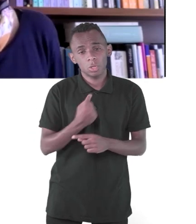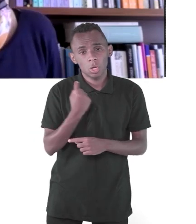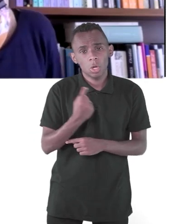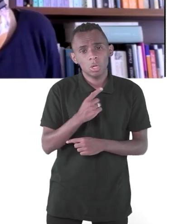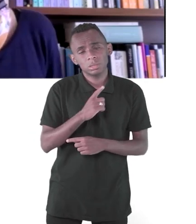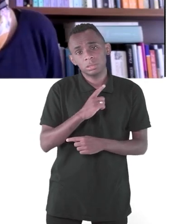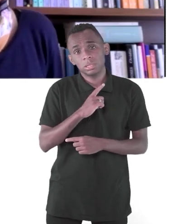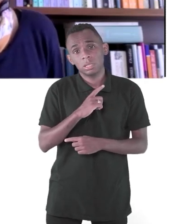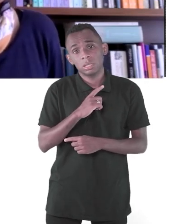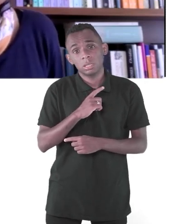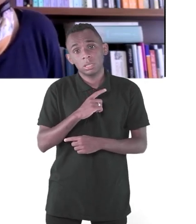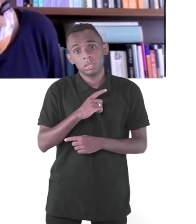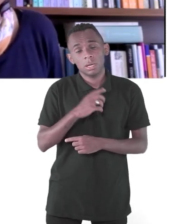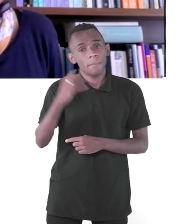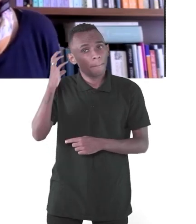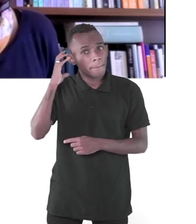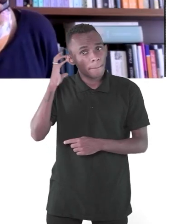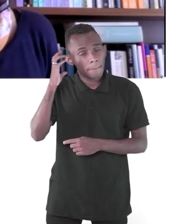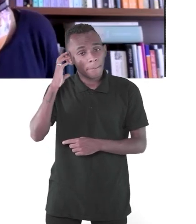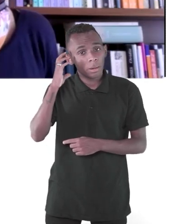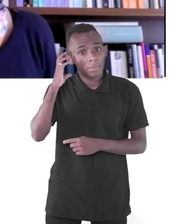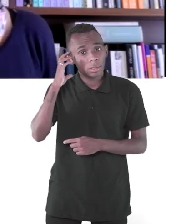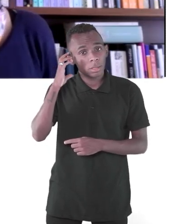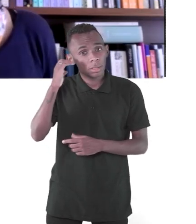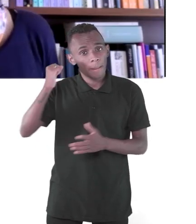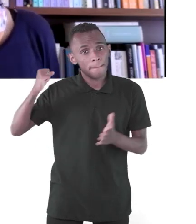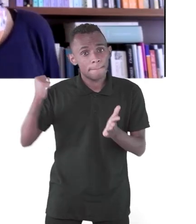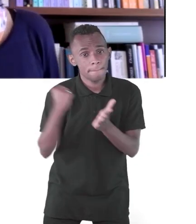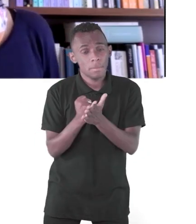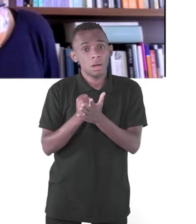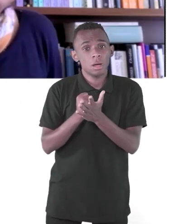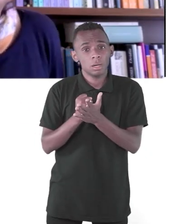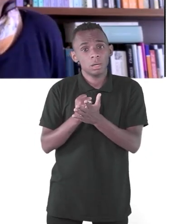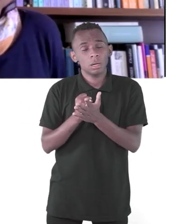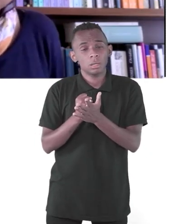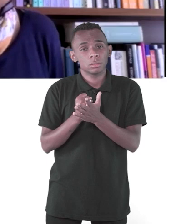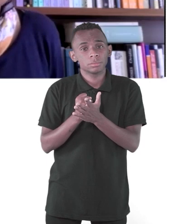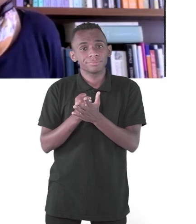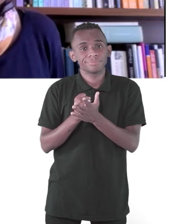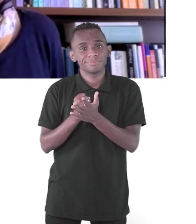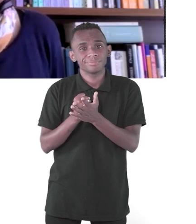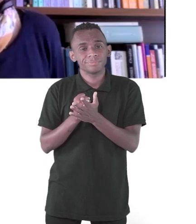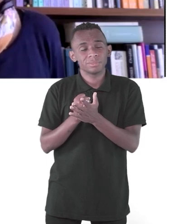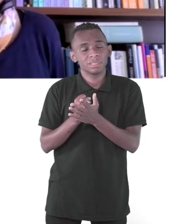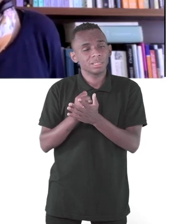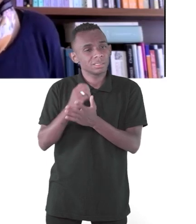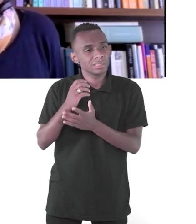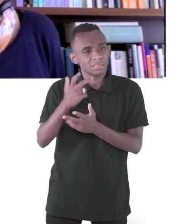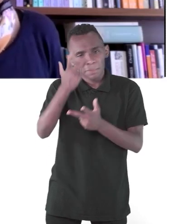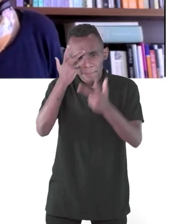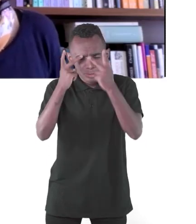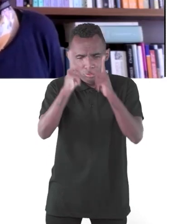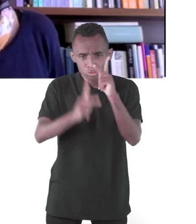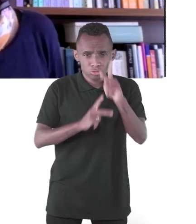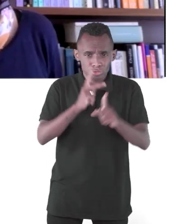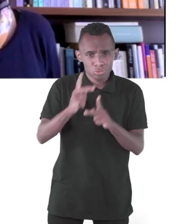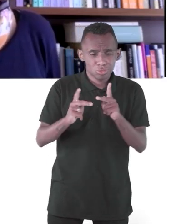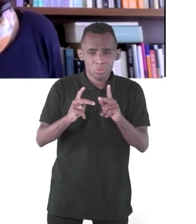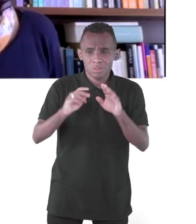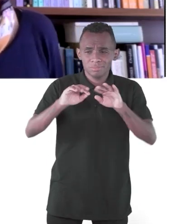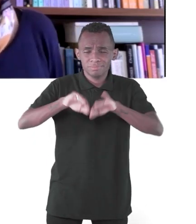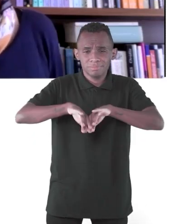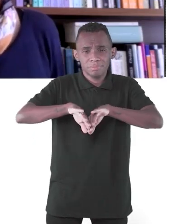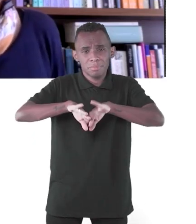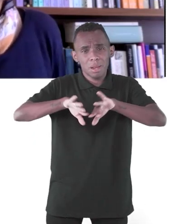até emissoras de rádio que usam isso como bordão. E isso afasta o ouvinte da